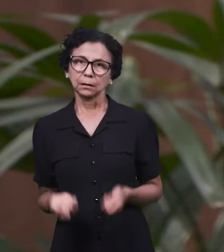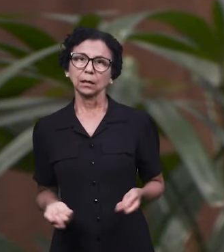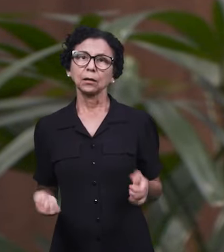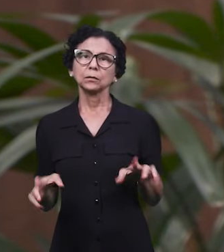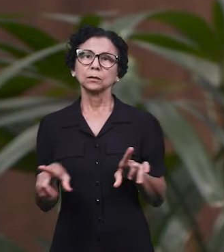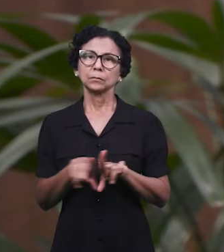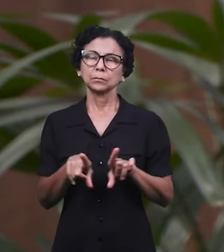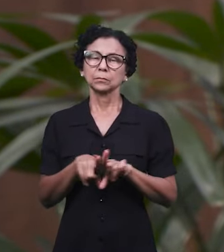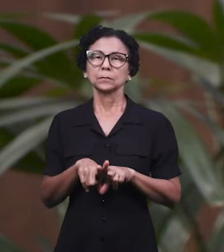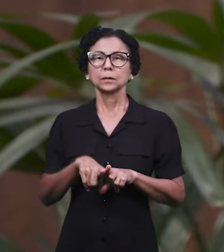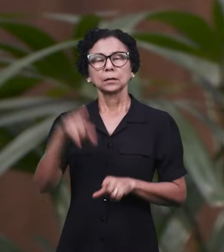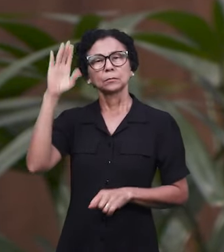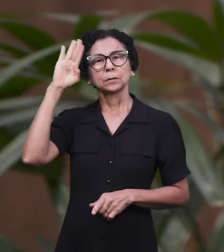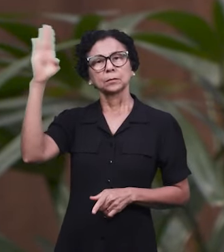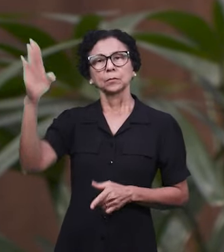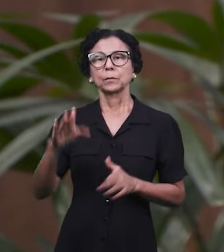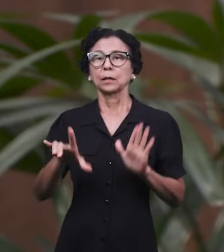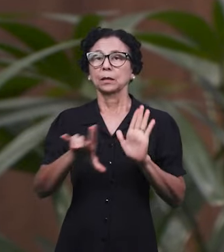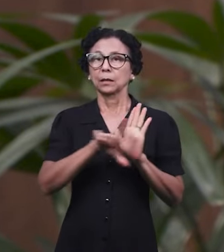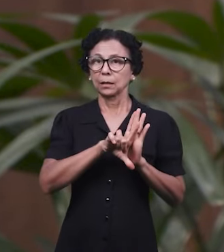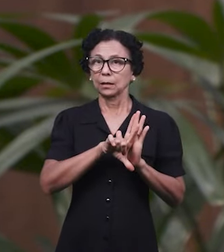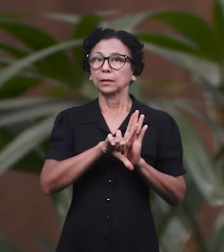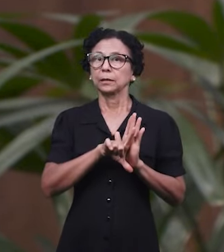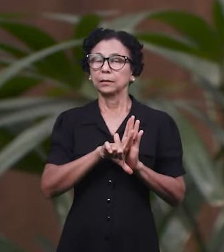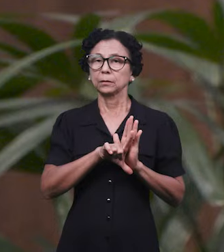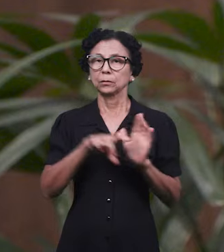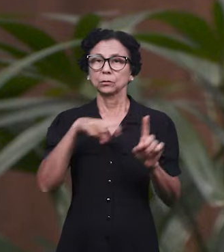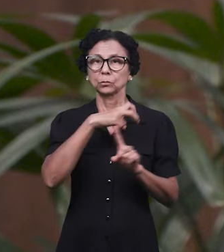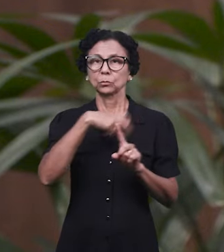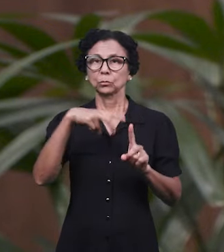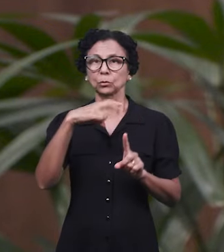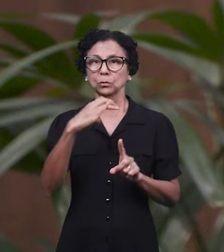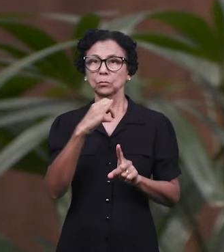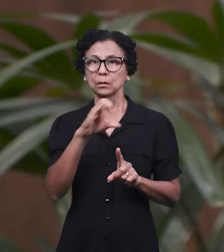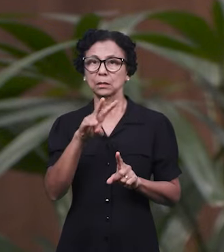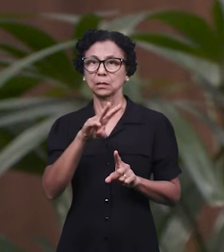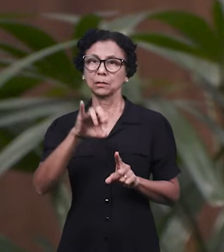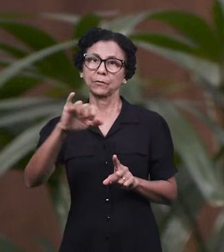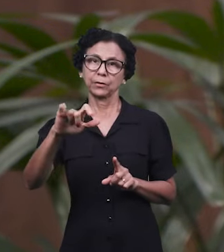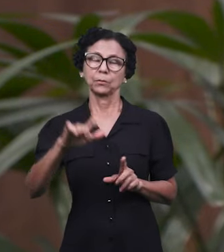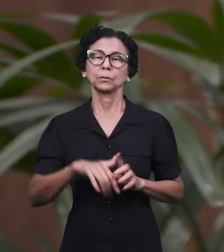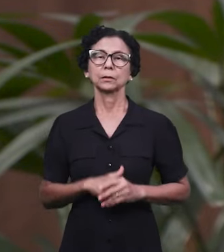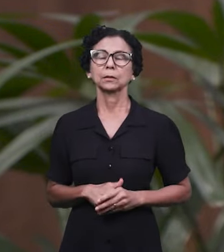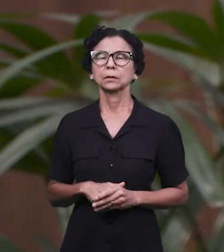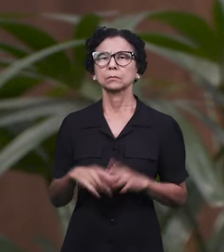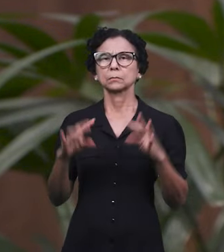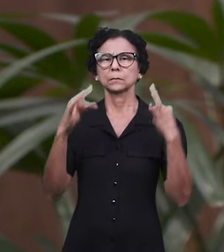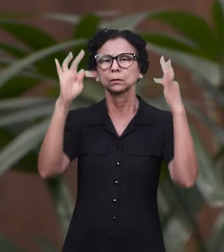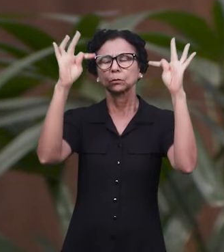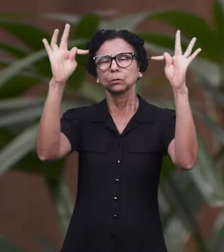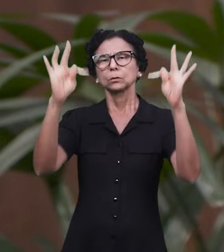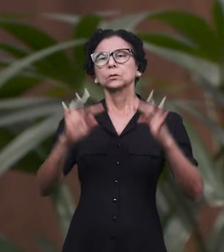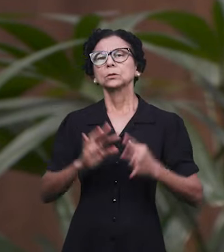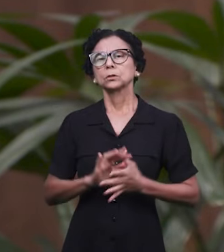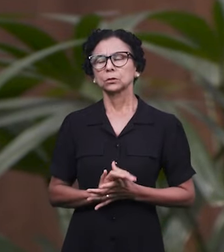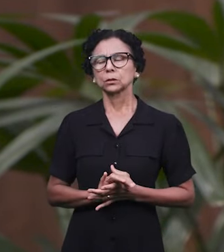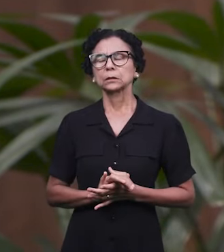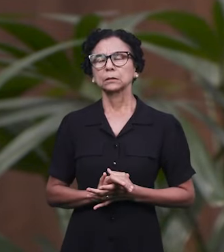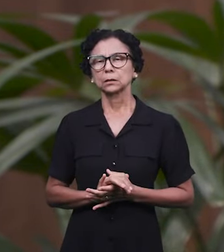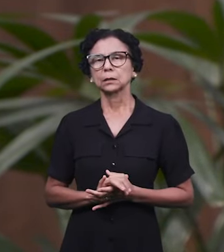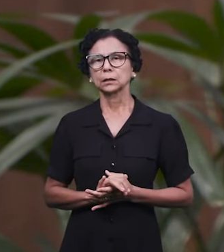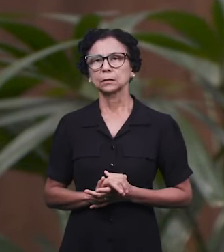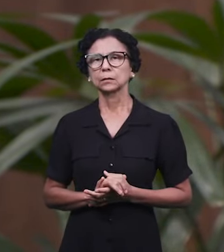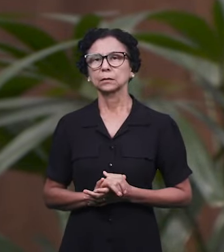mencionado pelo Dr Isaías e eh com o avanço da tecnologia das redes sociais n nós temos que saber nos portar né